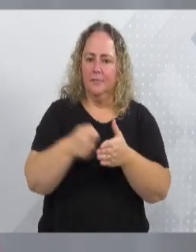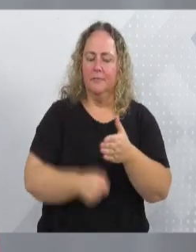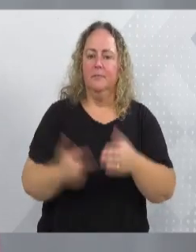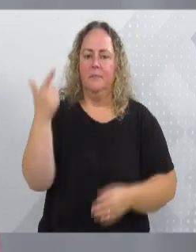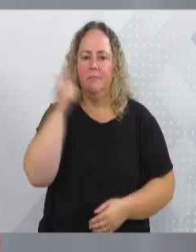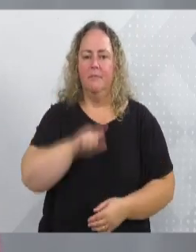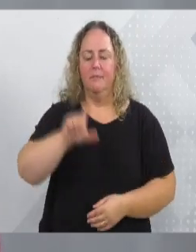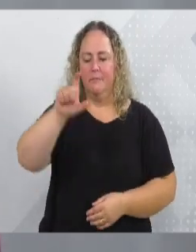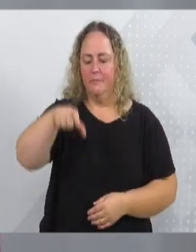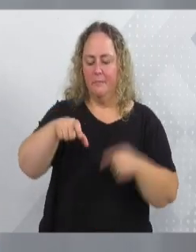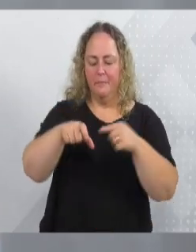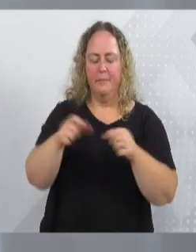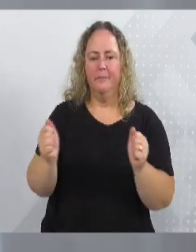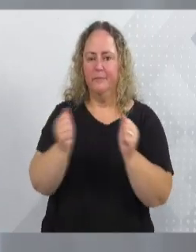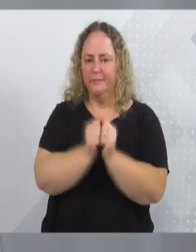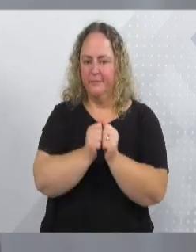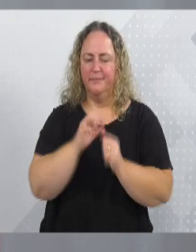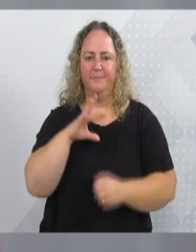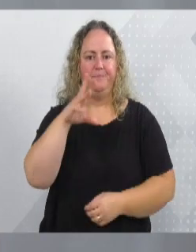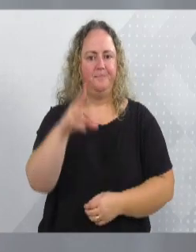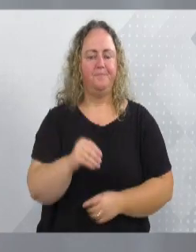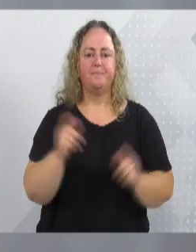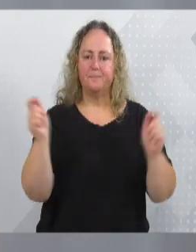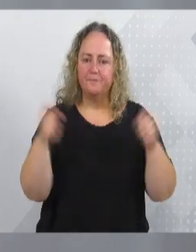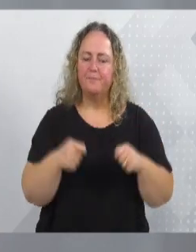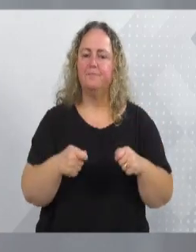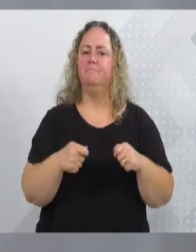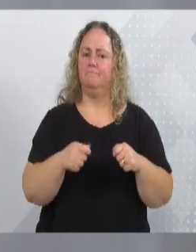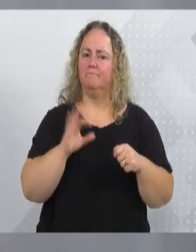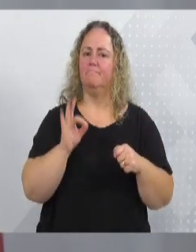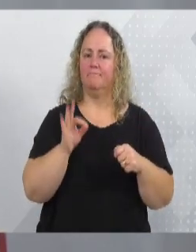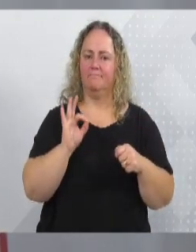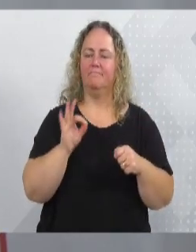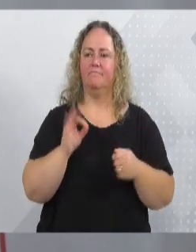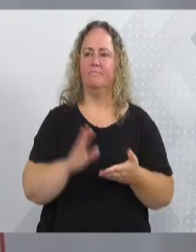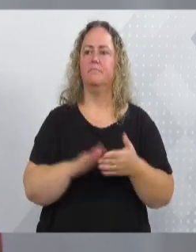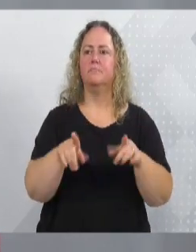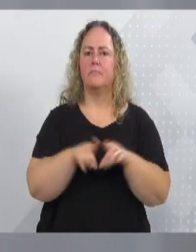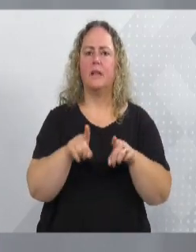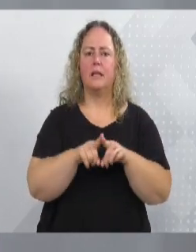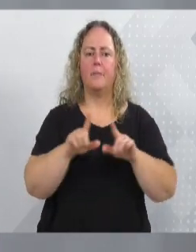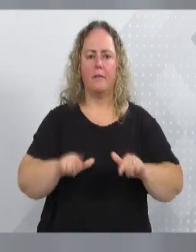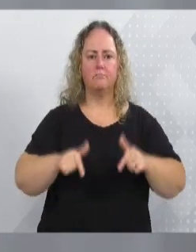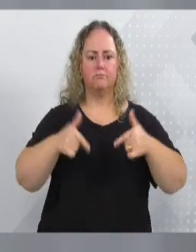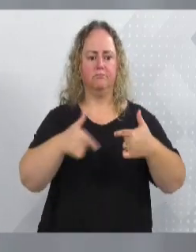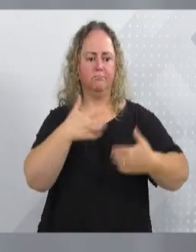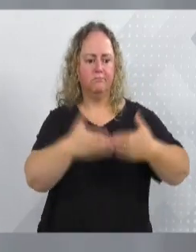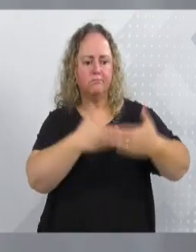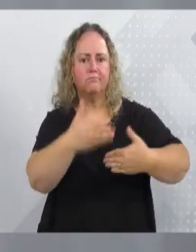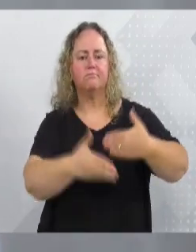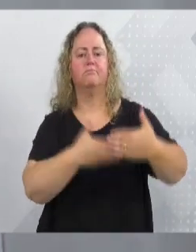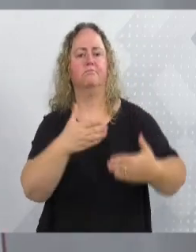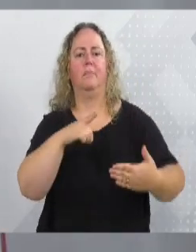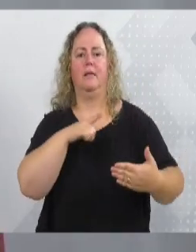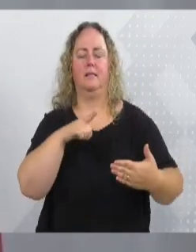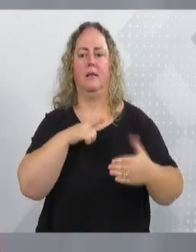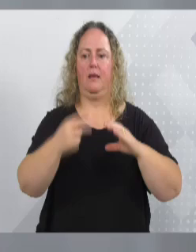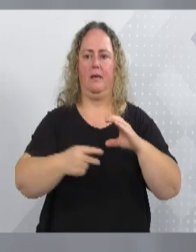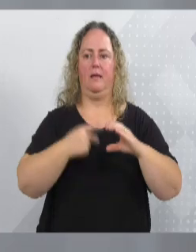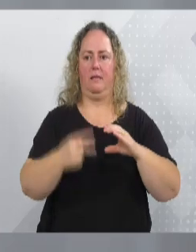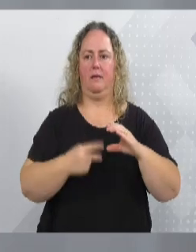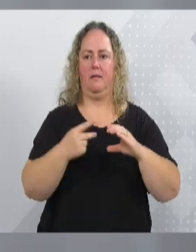carteirinha fizesse, para que todas pudessem ter o direito, mas e outros avanços que esta casa muitas vezes o fez